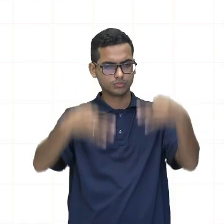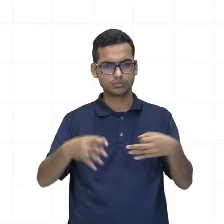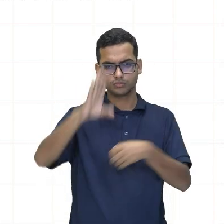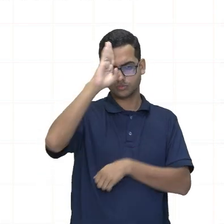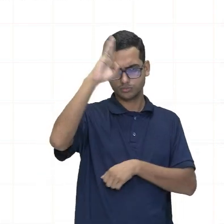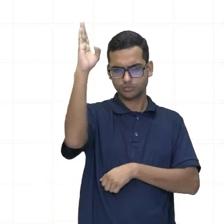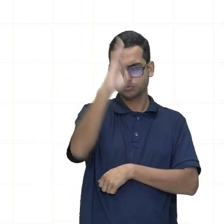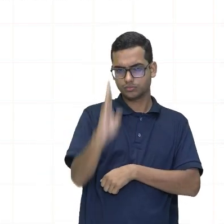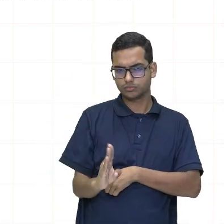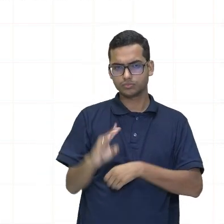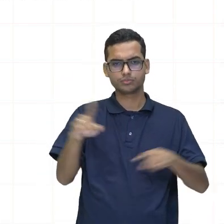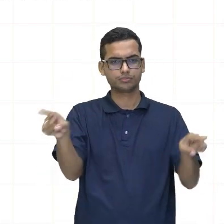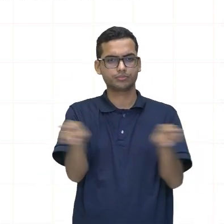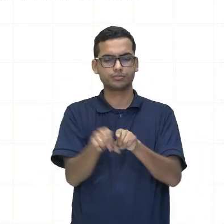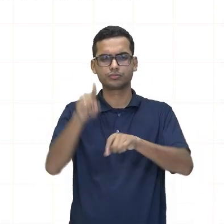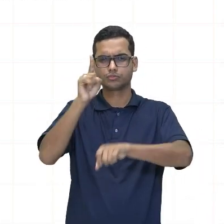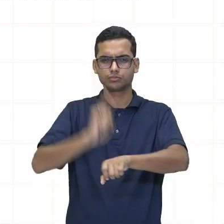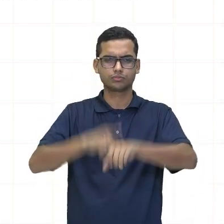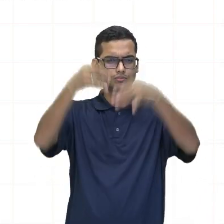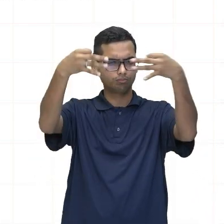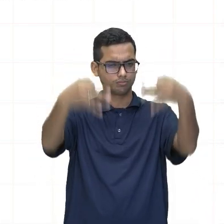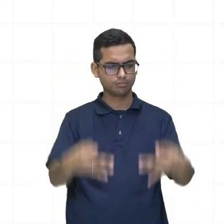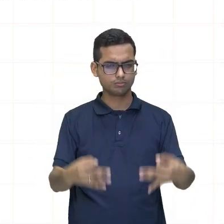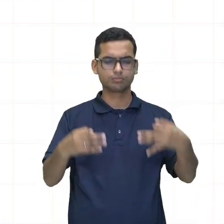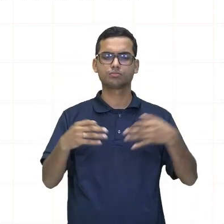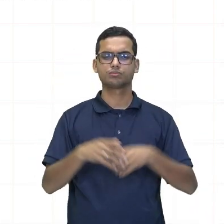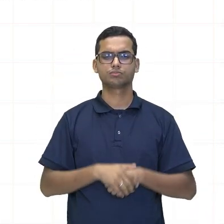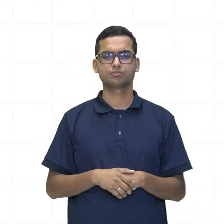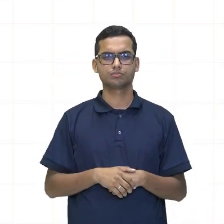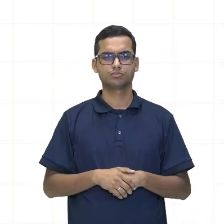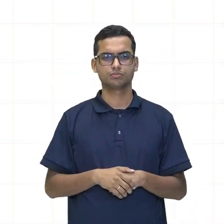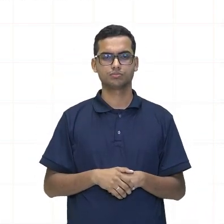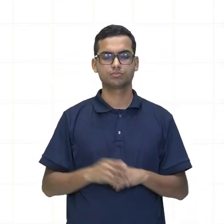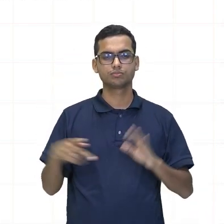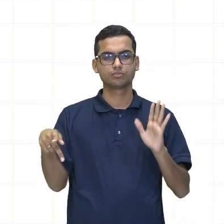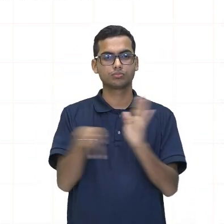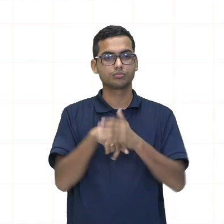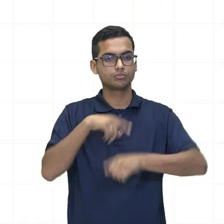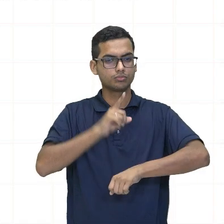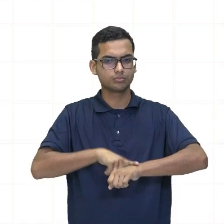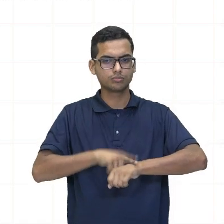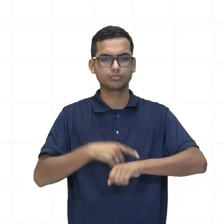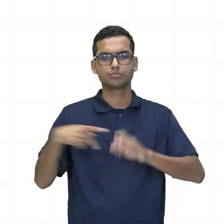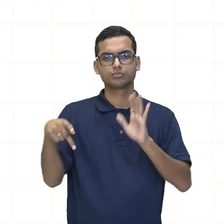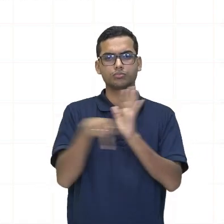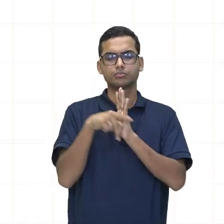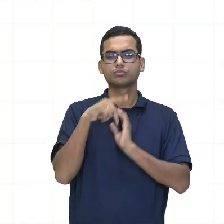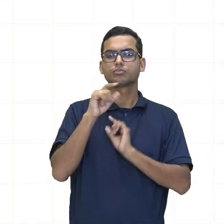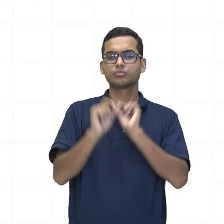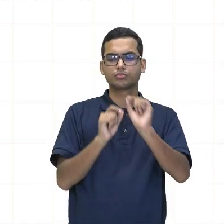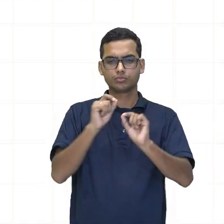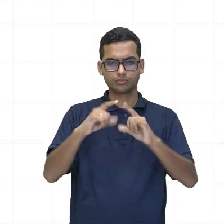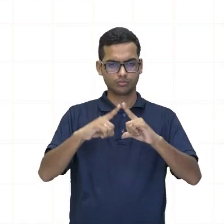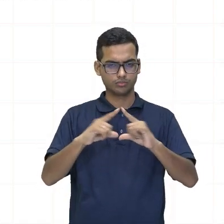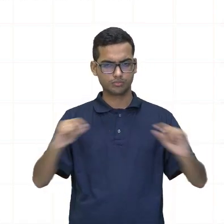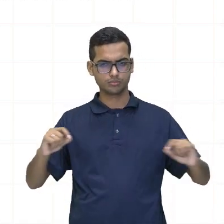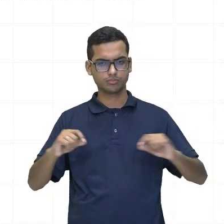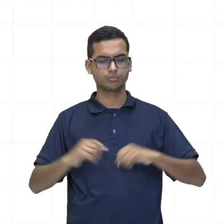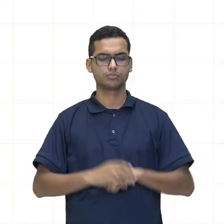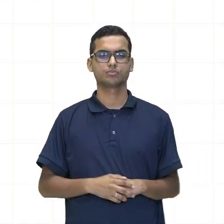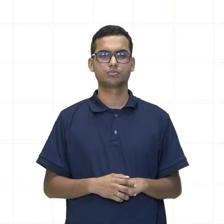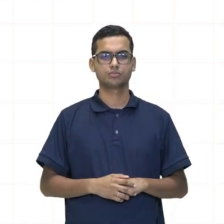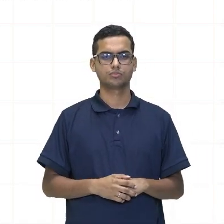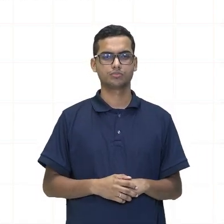brasileiro, e ele marca a hora legal, é o fuso de Brasília, né? E o fuso de Brasília é o